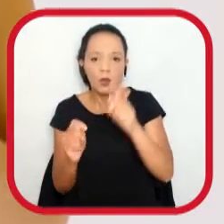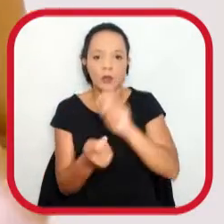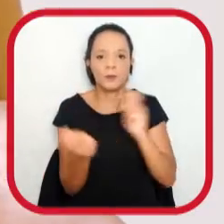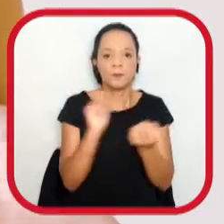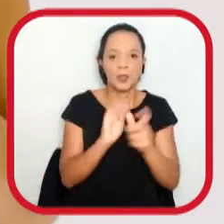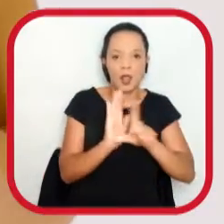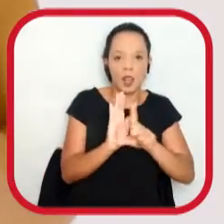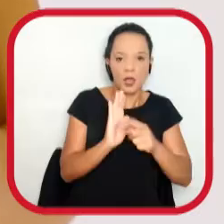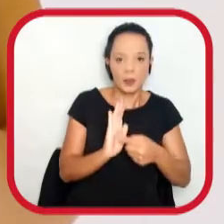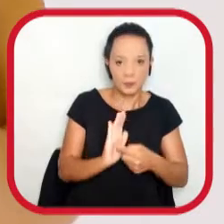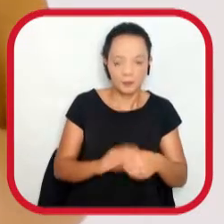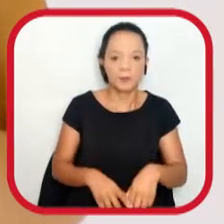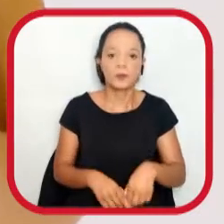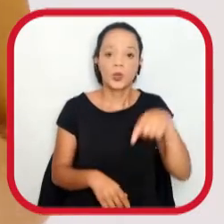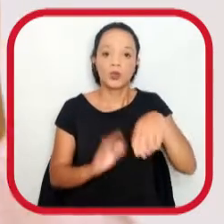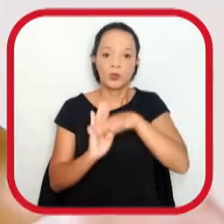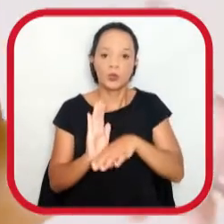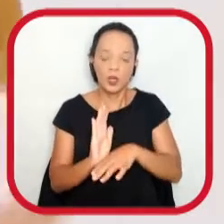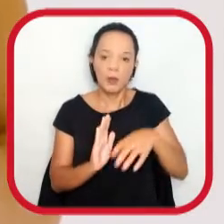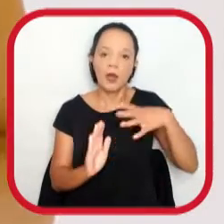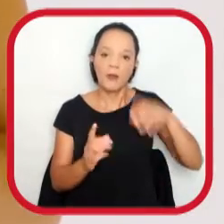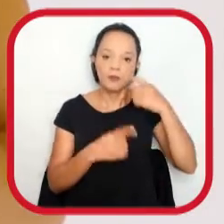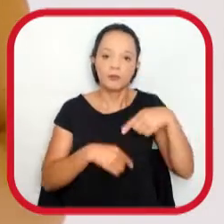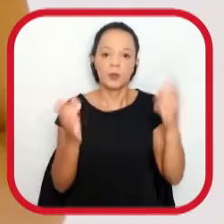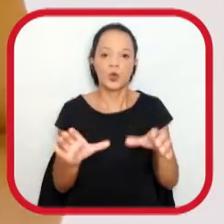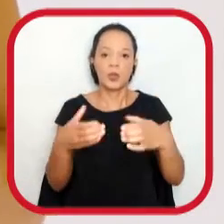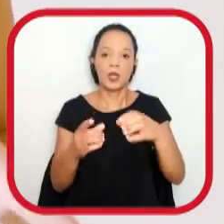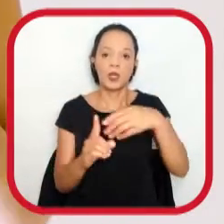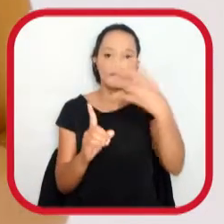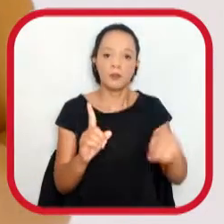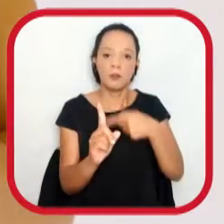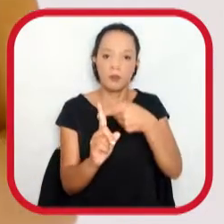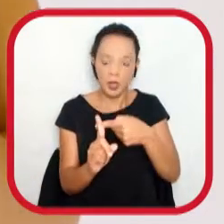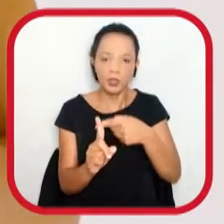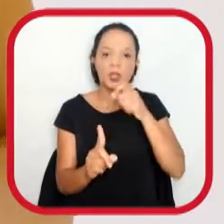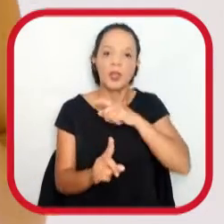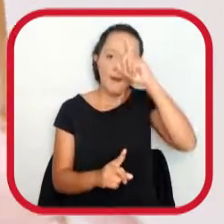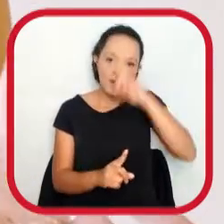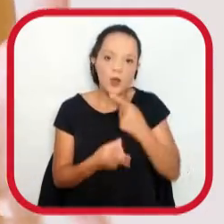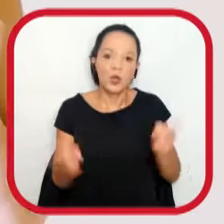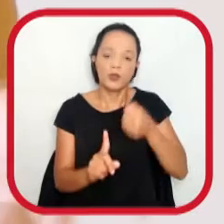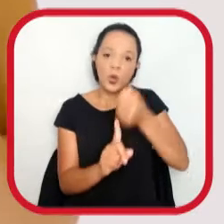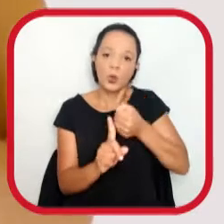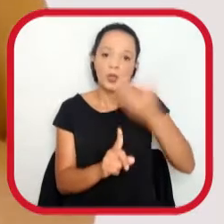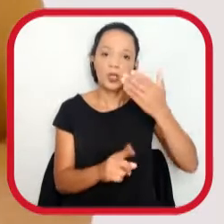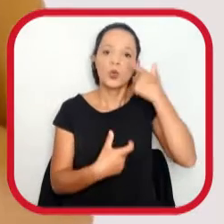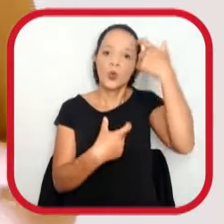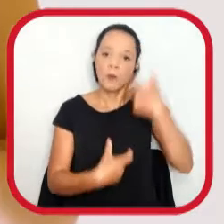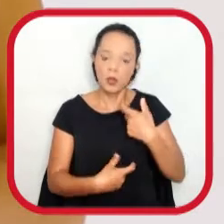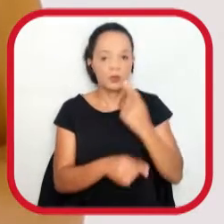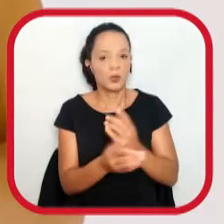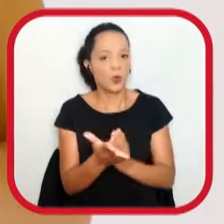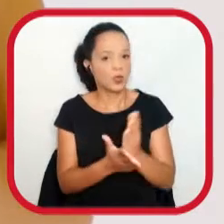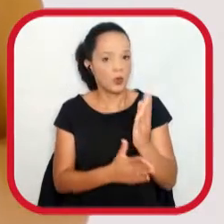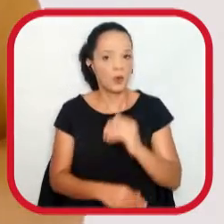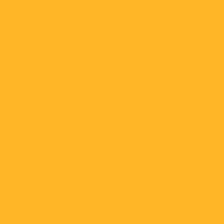ódio e pela alteração da legislação. O episódio de hoje representa a comunidade LGBTI+, e vem relembrar que a luta pelos direitos